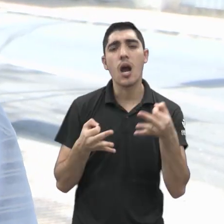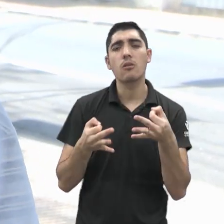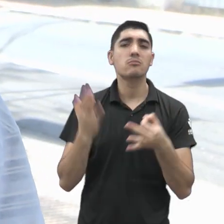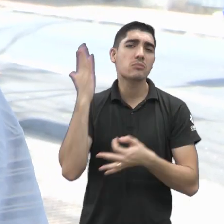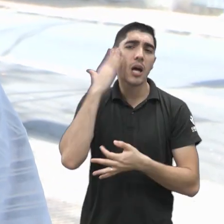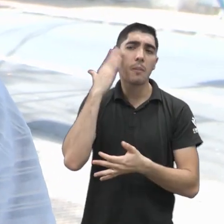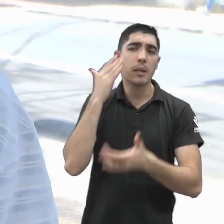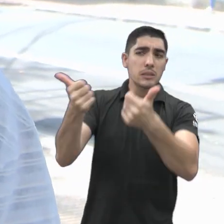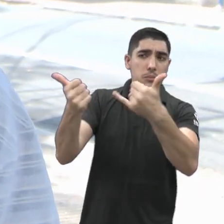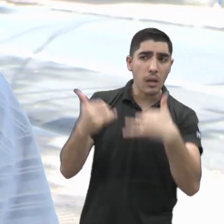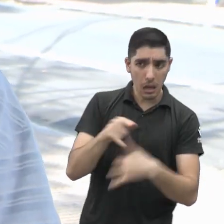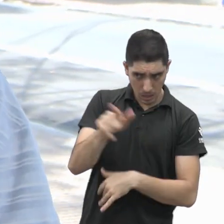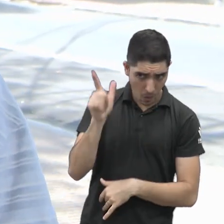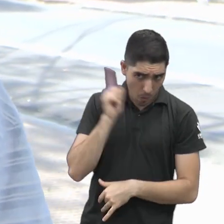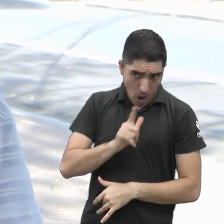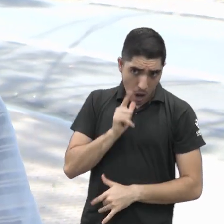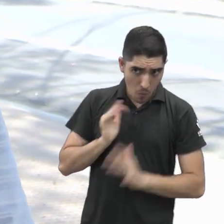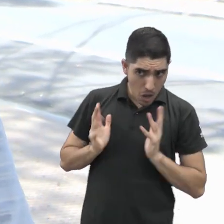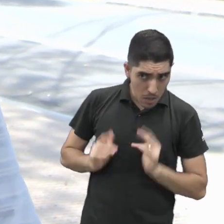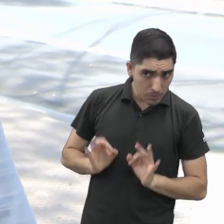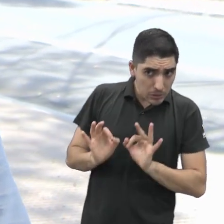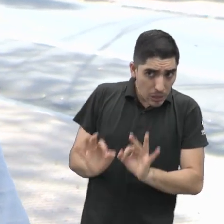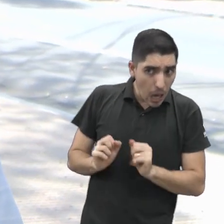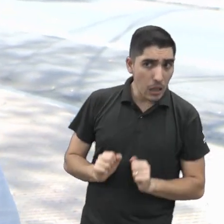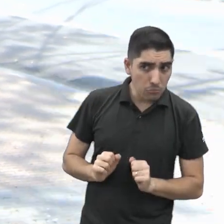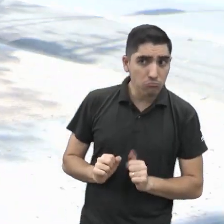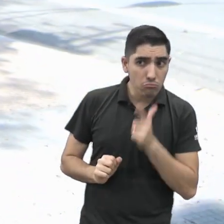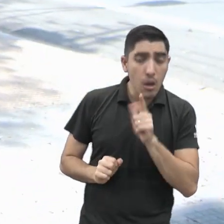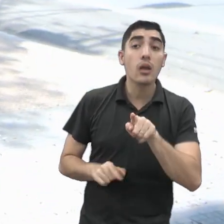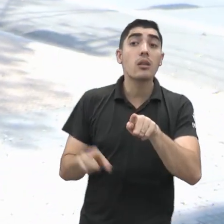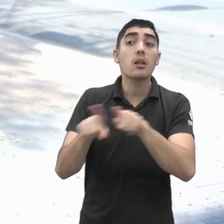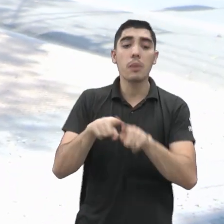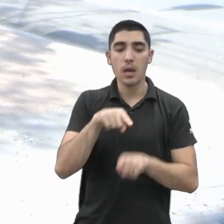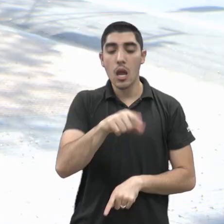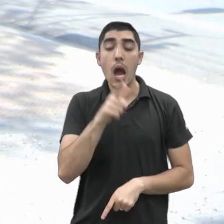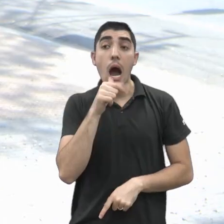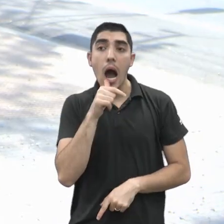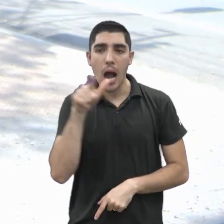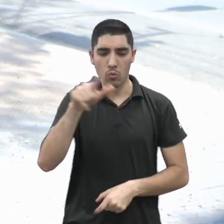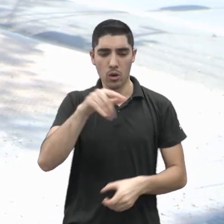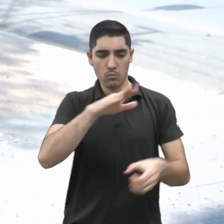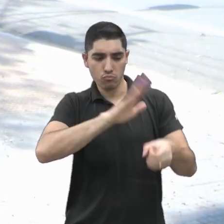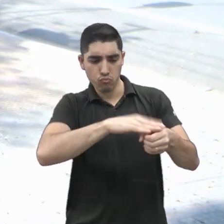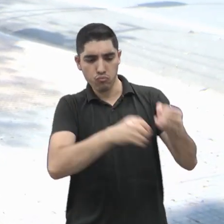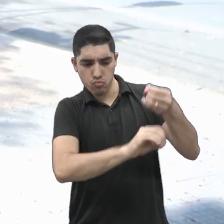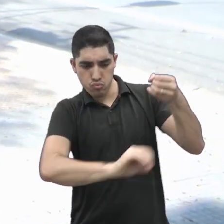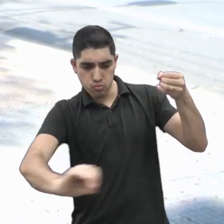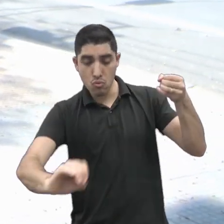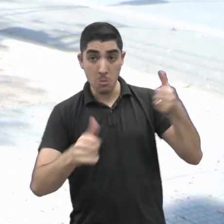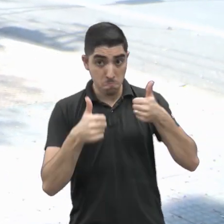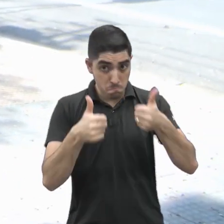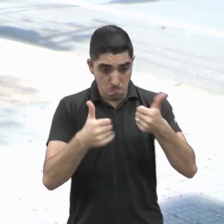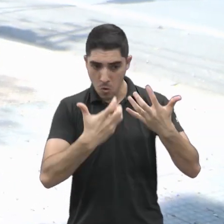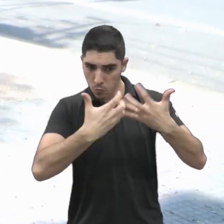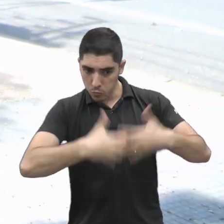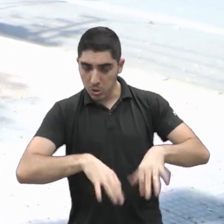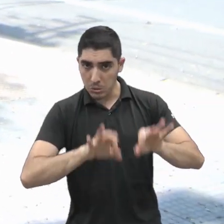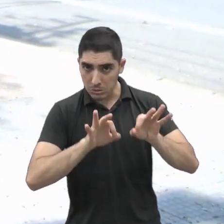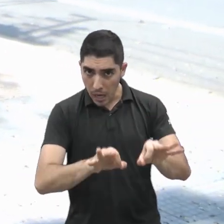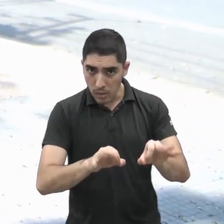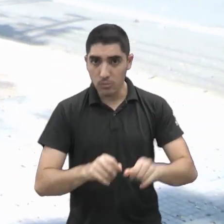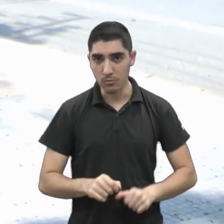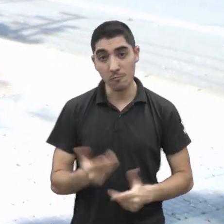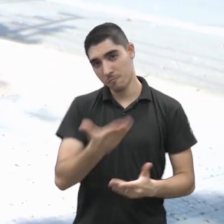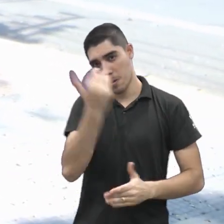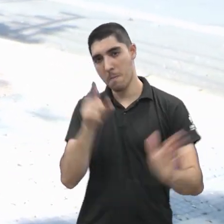o acesso à água potável. E mais, a gente também quer saber se o descarte dessa água, a coleta de esgoto, está funcionando certinho lá na região onde eles